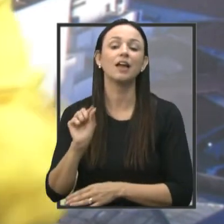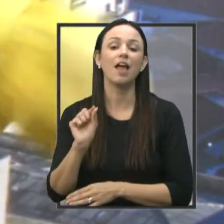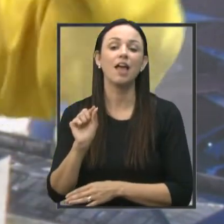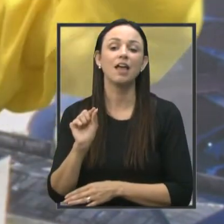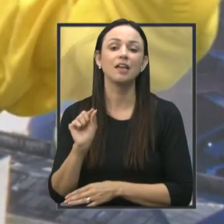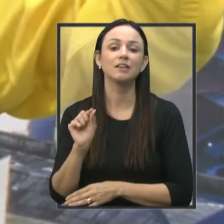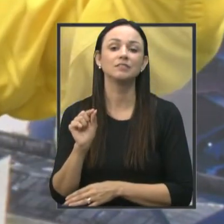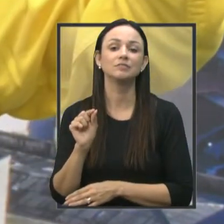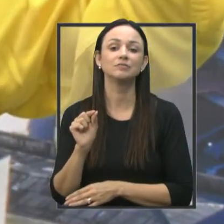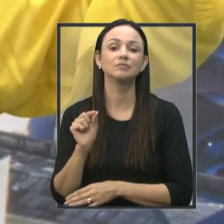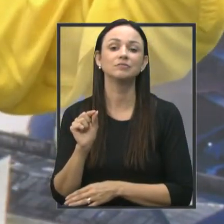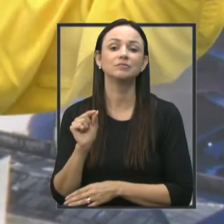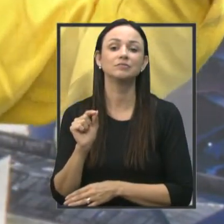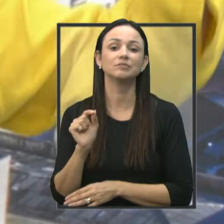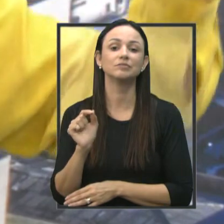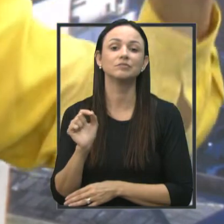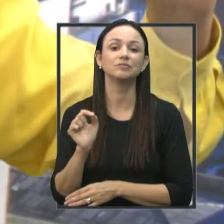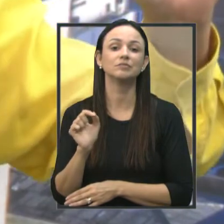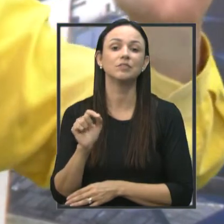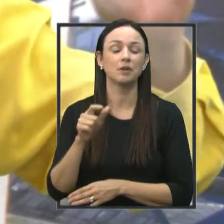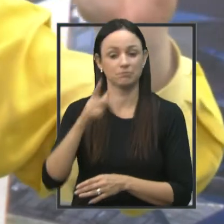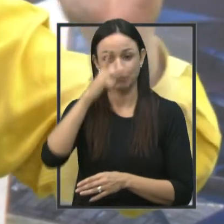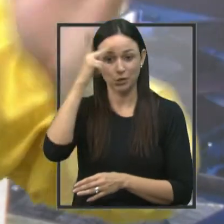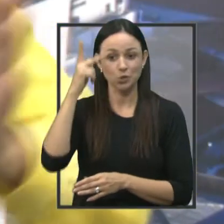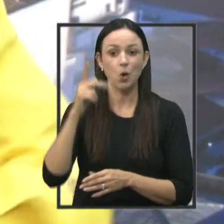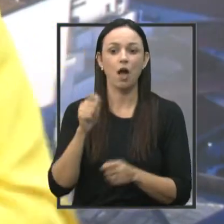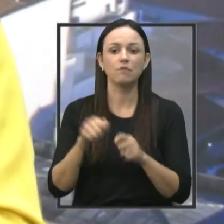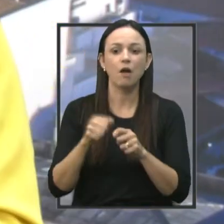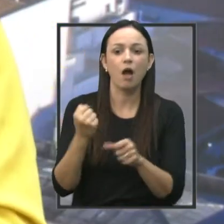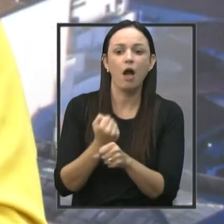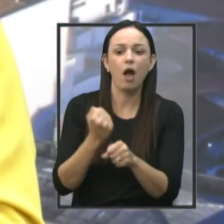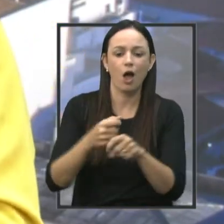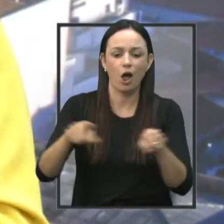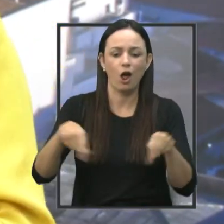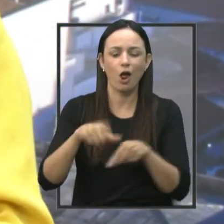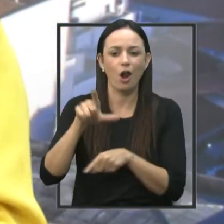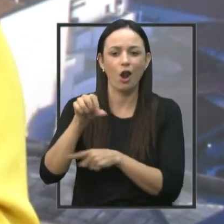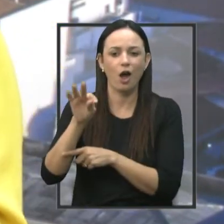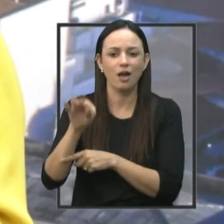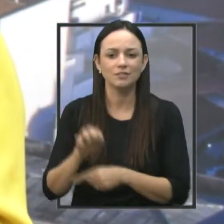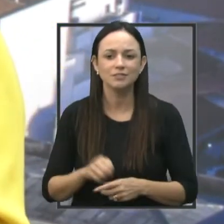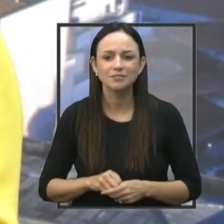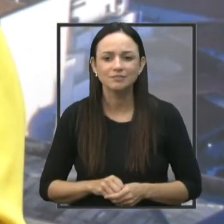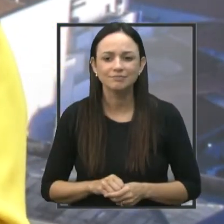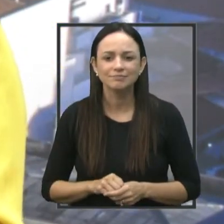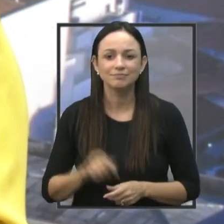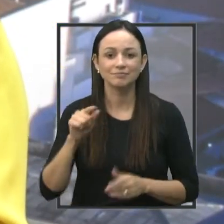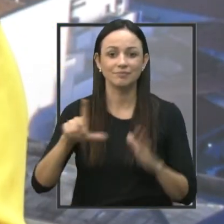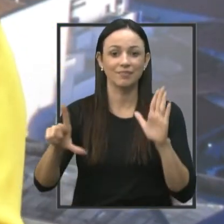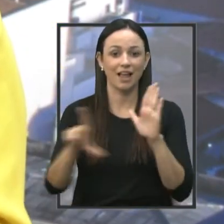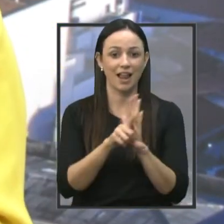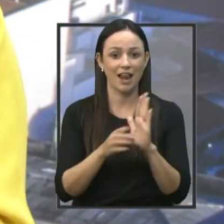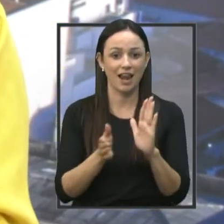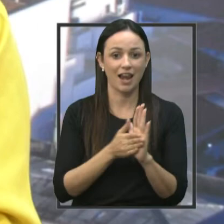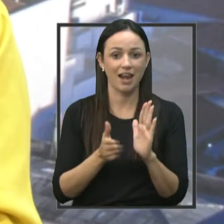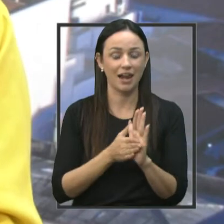Favorecer, vamos dizer, loteadores. E o que acontece? Essa lei, ela teria que